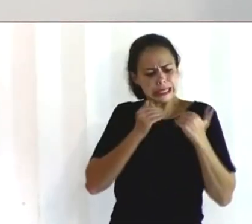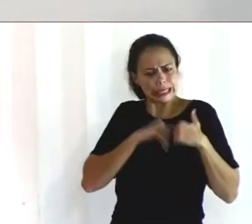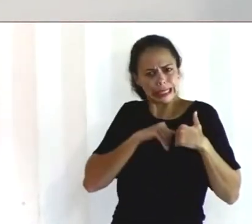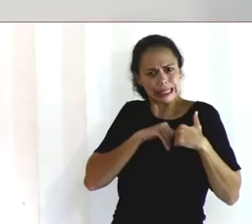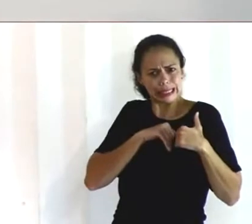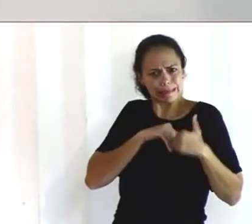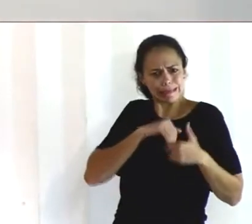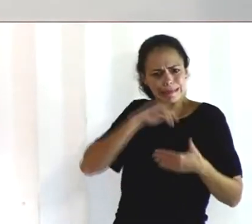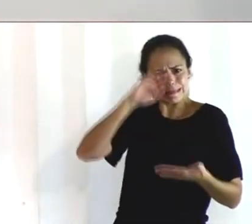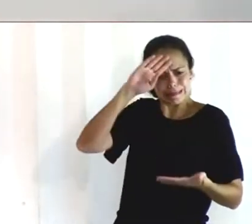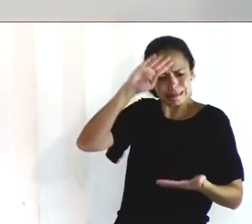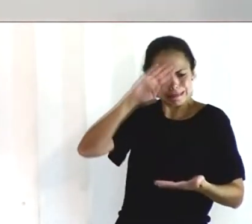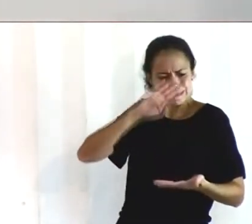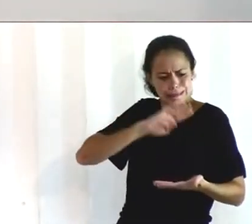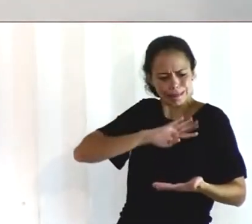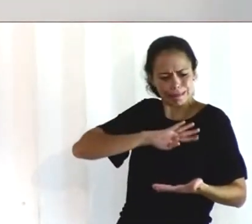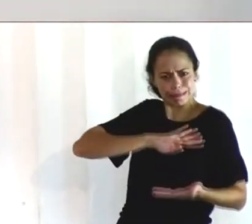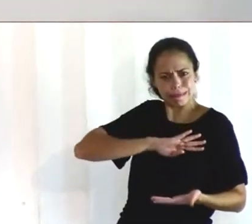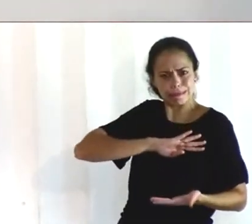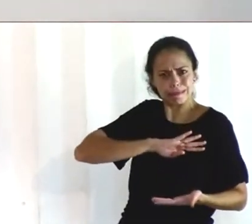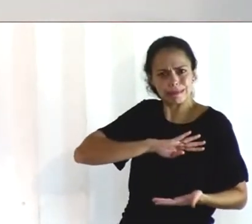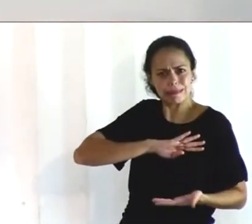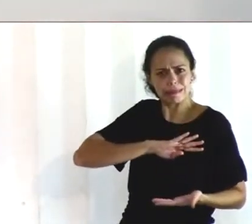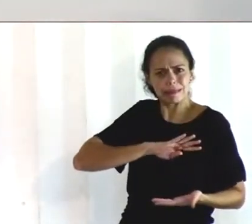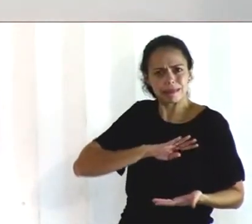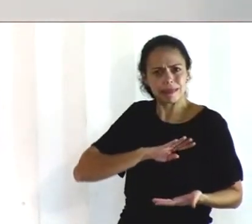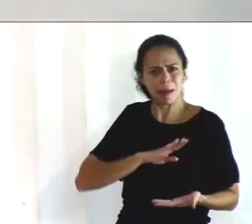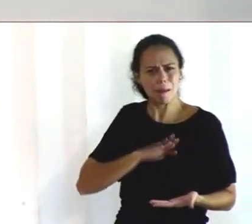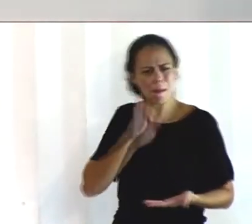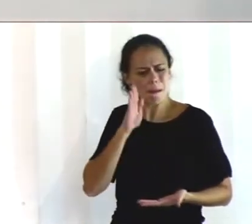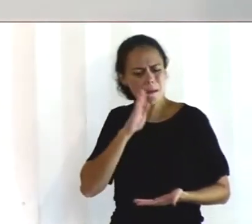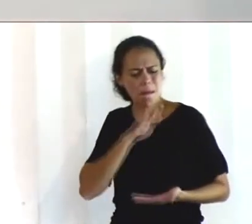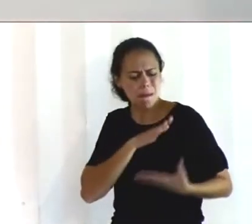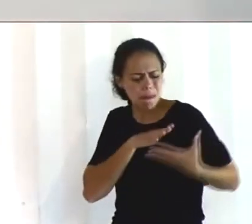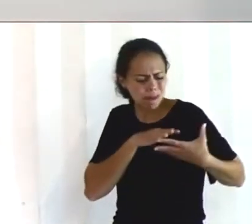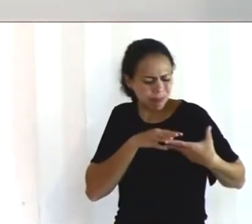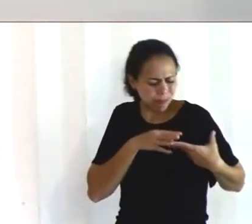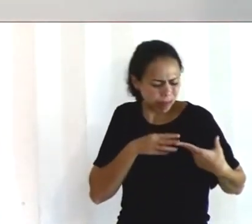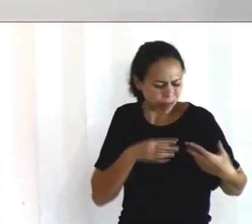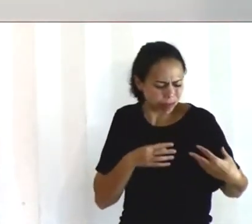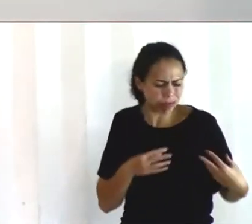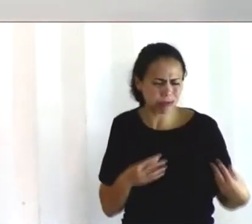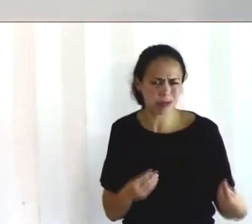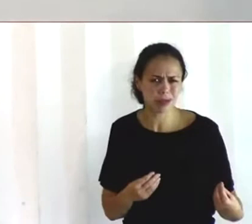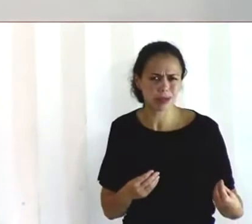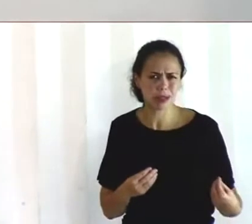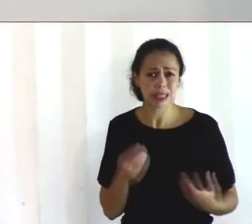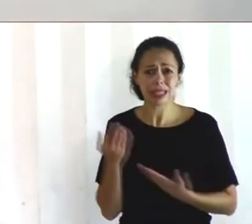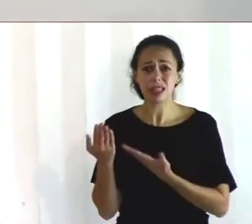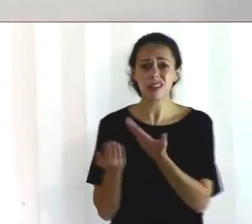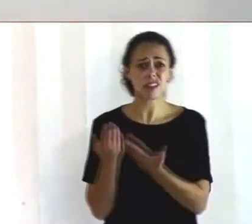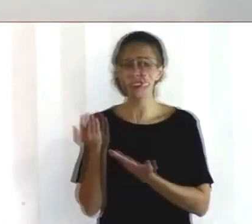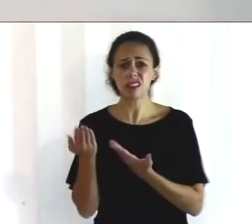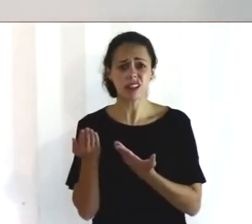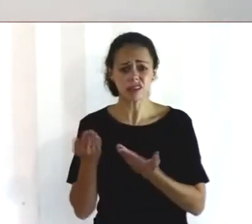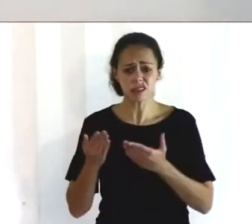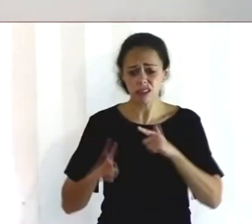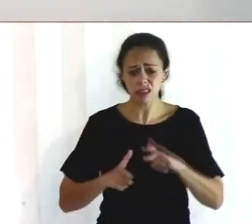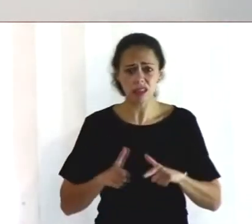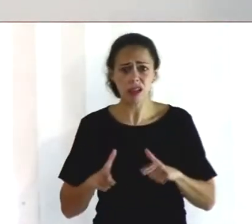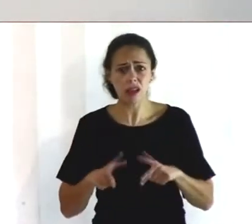mas à luz do tratamento que Jesus deu à sogra de Pedro, e imediatamente o serviço que ela prestou, são evidências muito